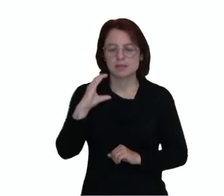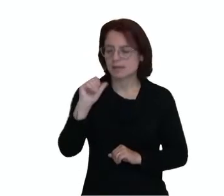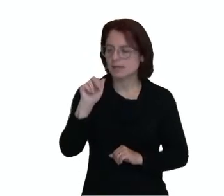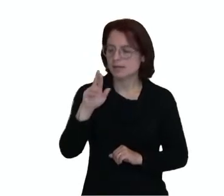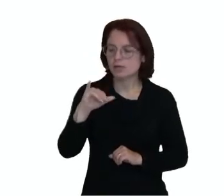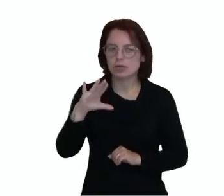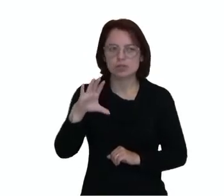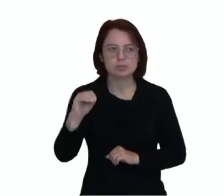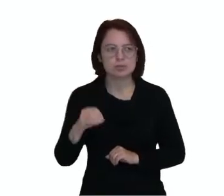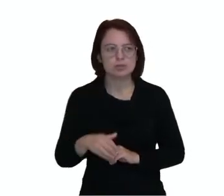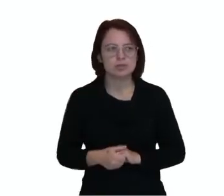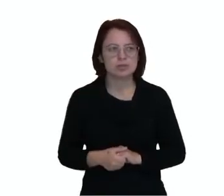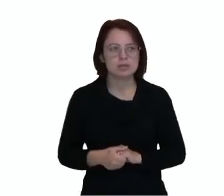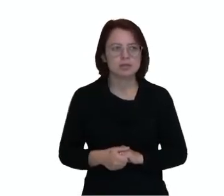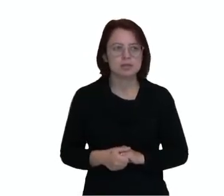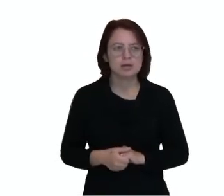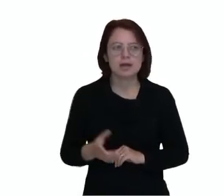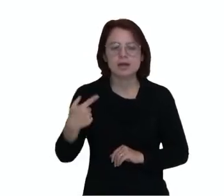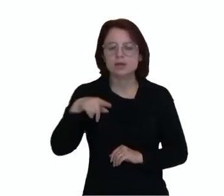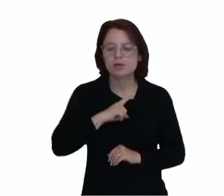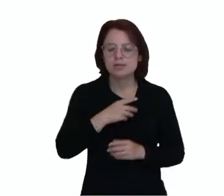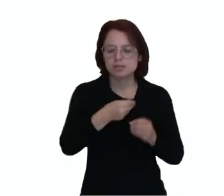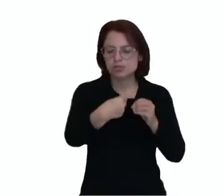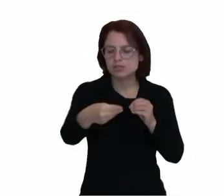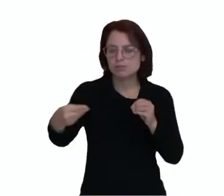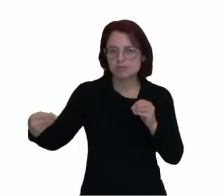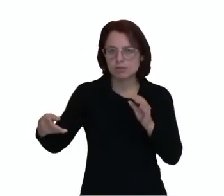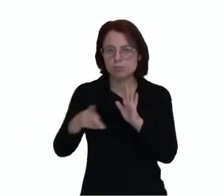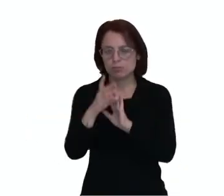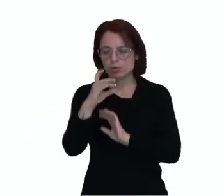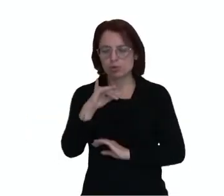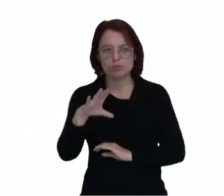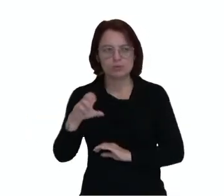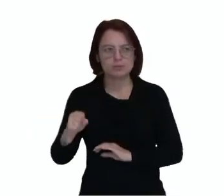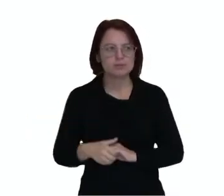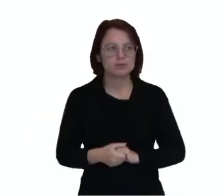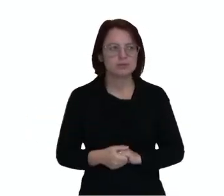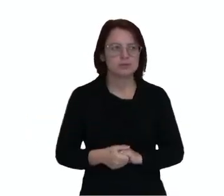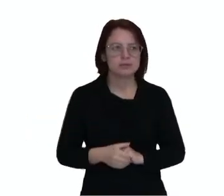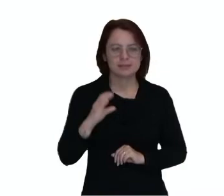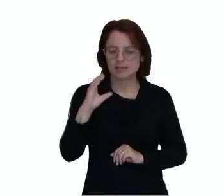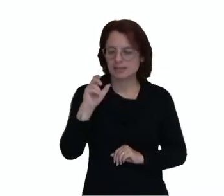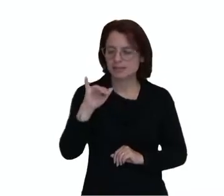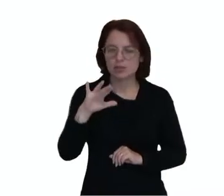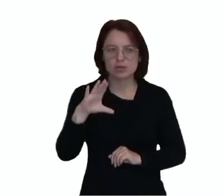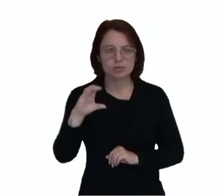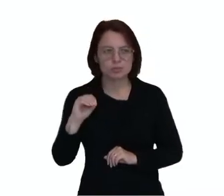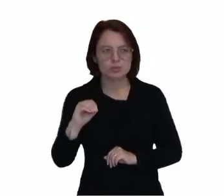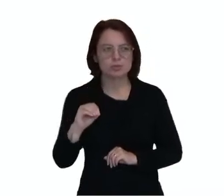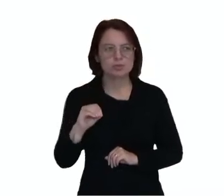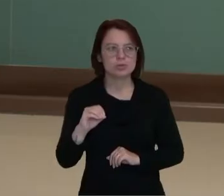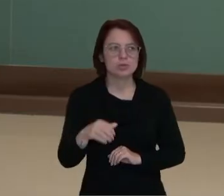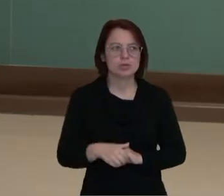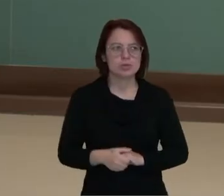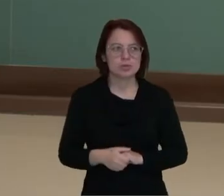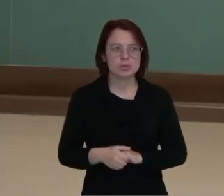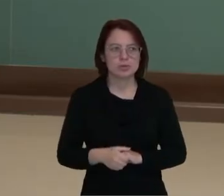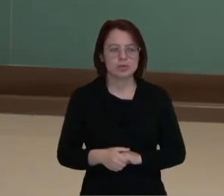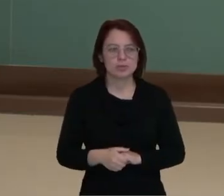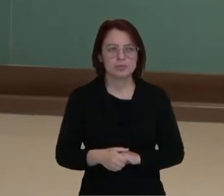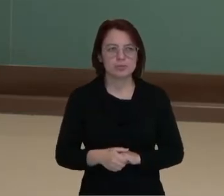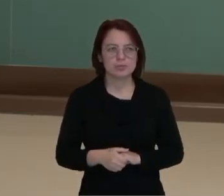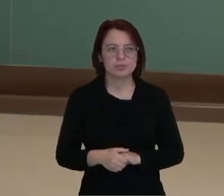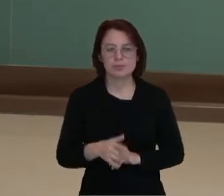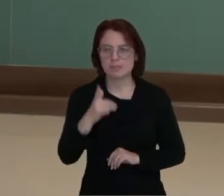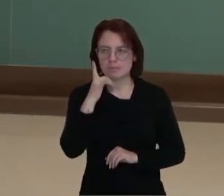cariótipo é a distribuição desses cromossomos. Esse cariótipo, de quem que a gente ganha? Os cromossomos, nós ganhamos